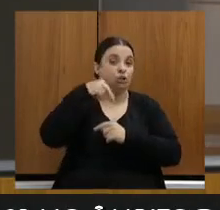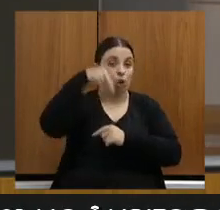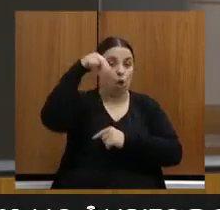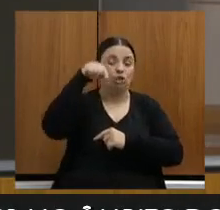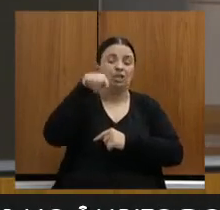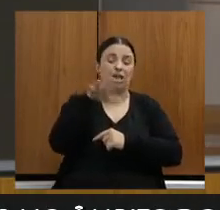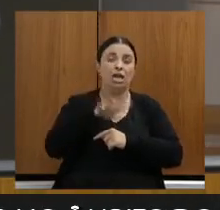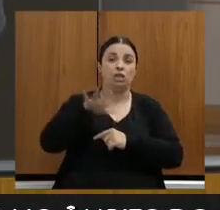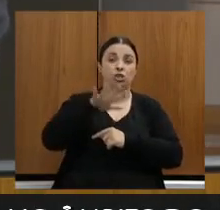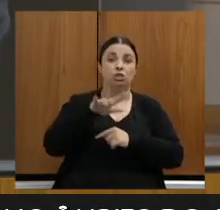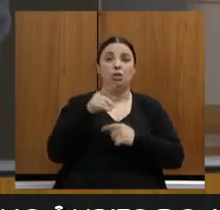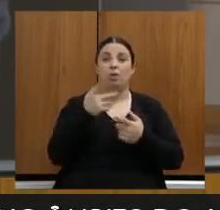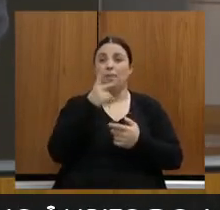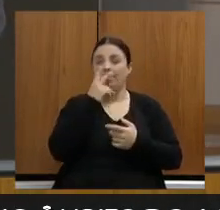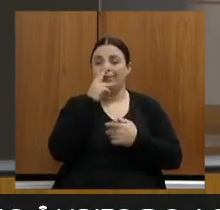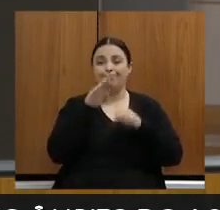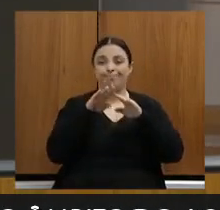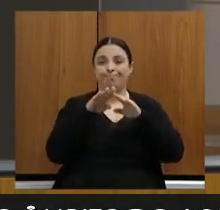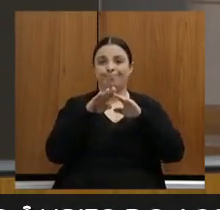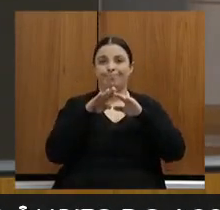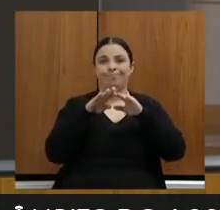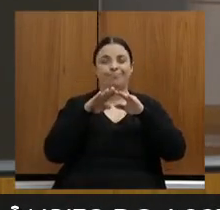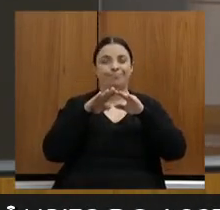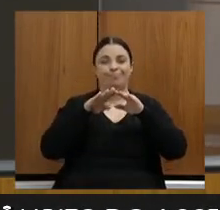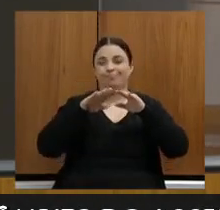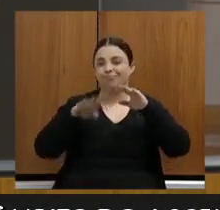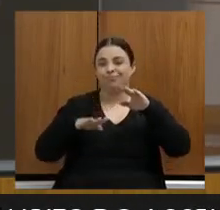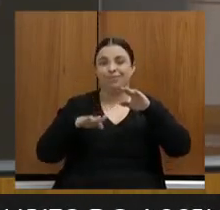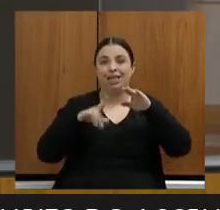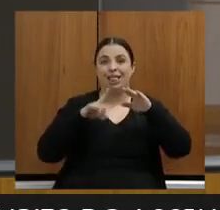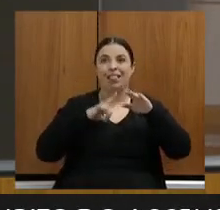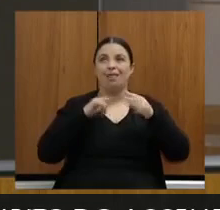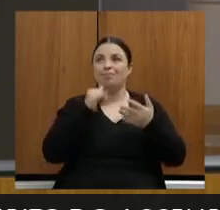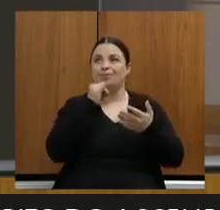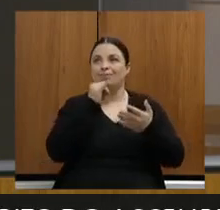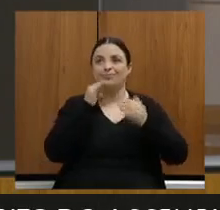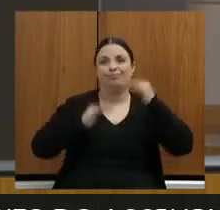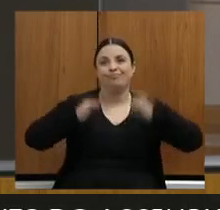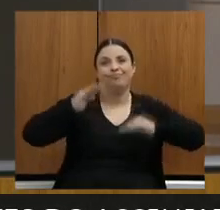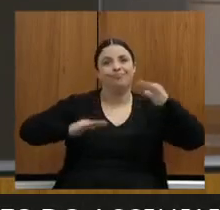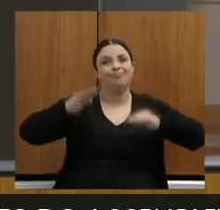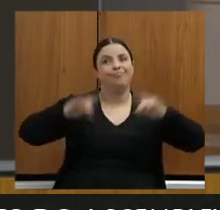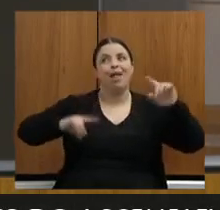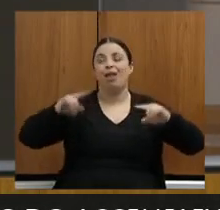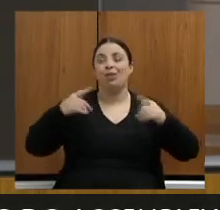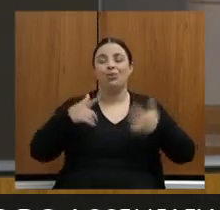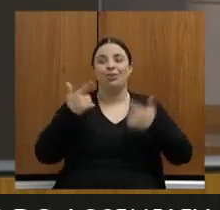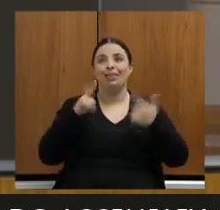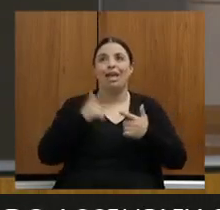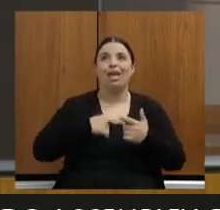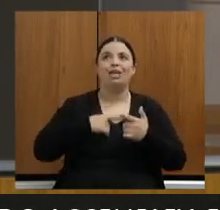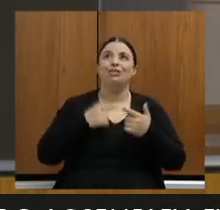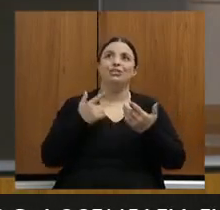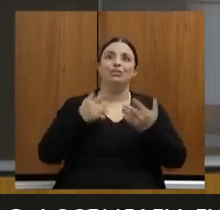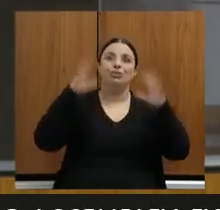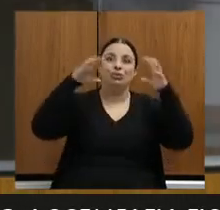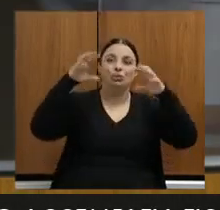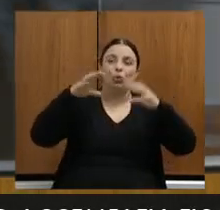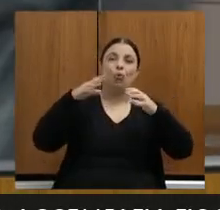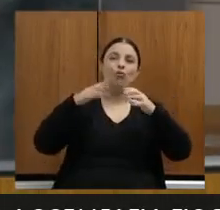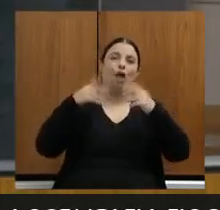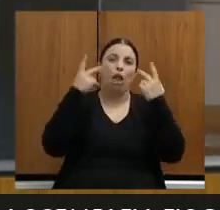você tem ali um desequilíbrio pluviométrico né Você tem uma concentração de chuva e o resto do ano que tudo muito seco Então você tem essa dificuldade